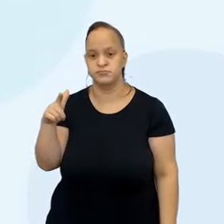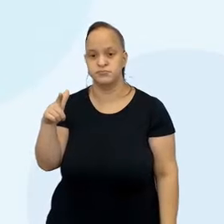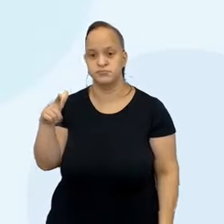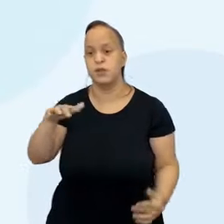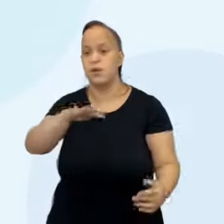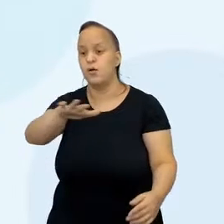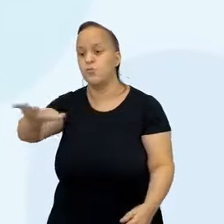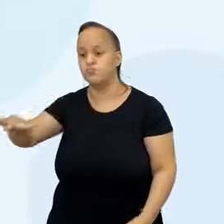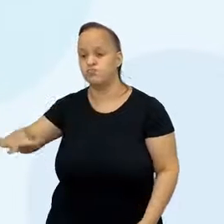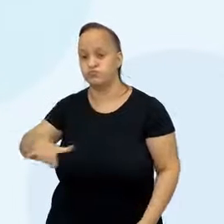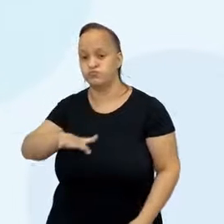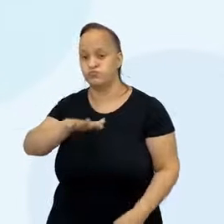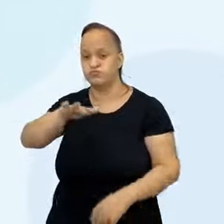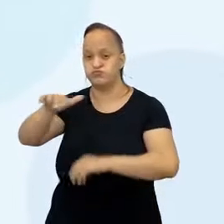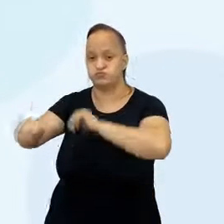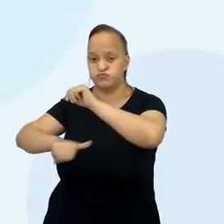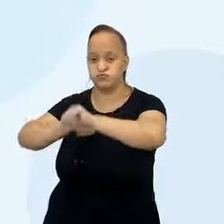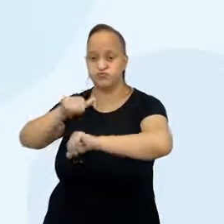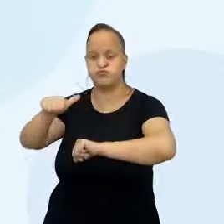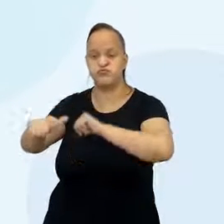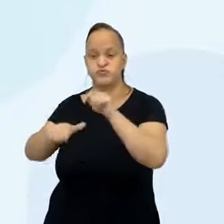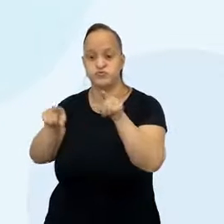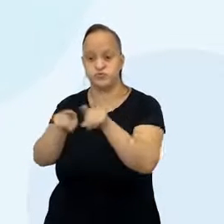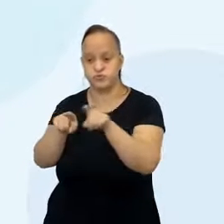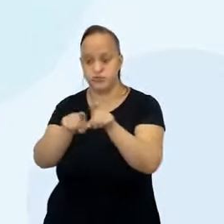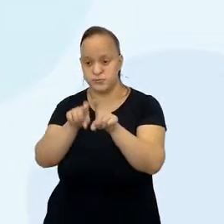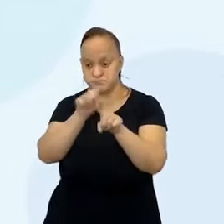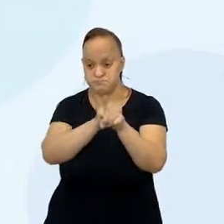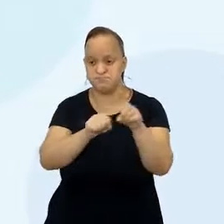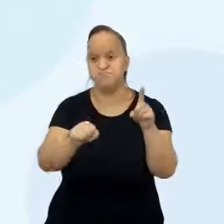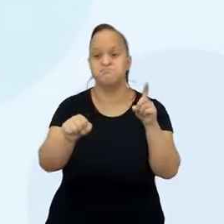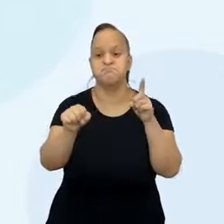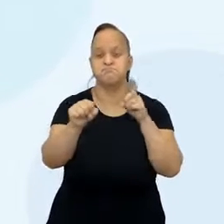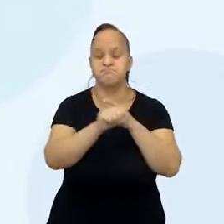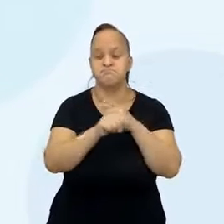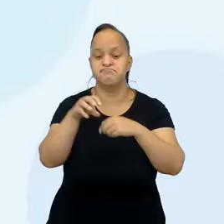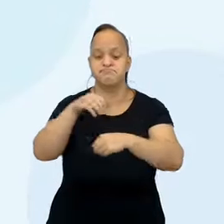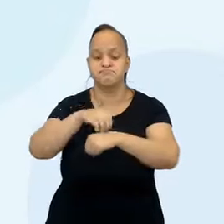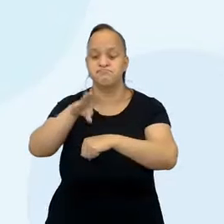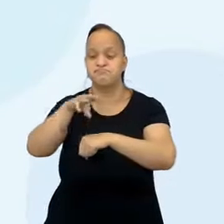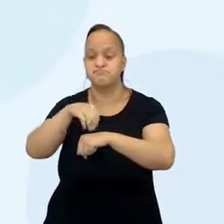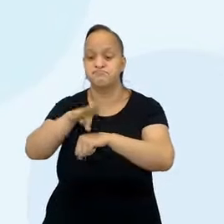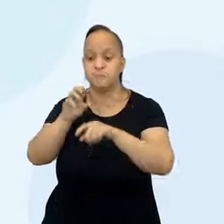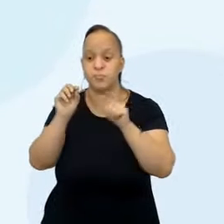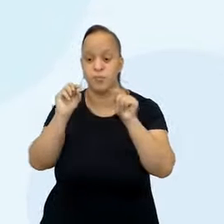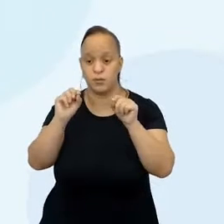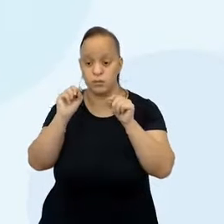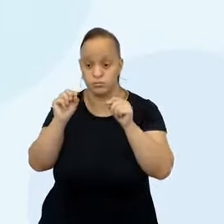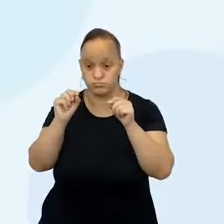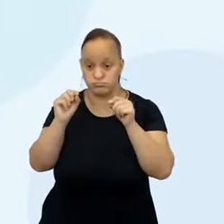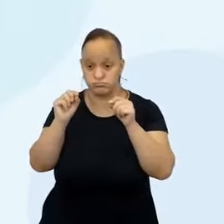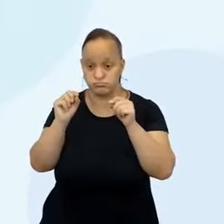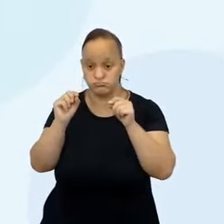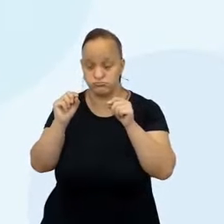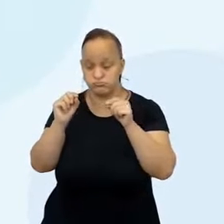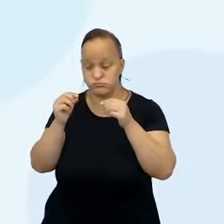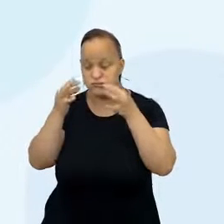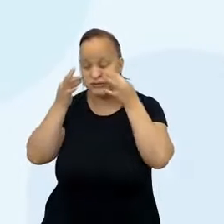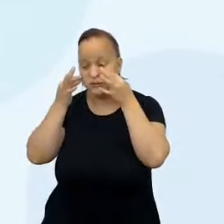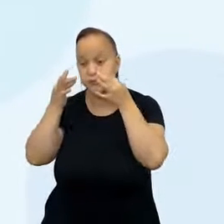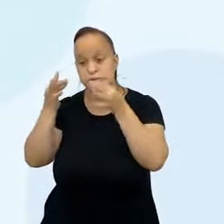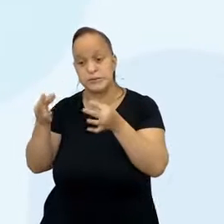transformações do espaço geográfico, como nós estamos falando, e a sociedade, né? Então a sugestão nesse momento é que se observe o processo de